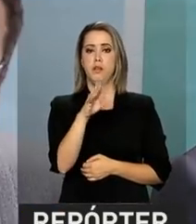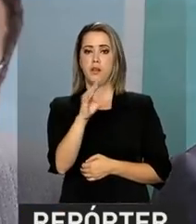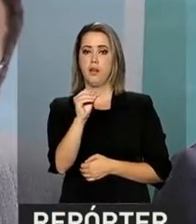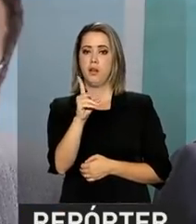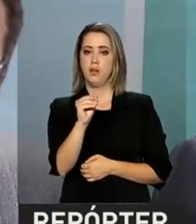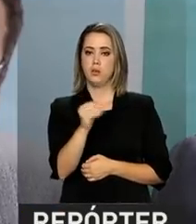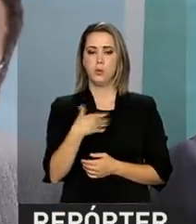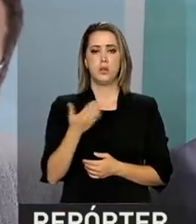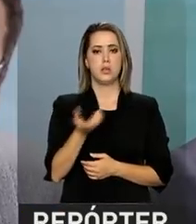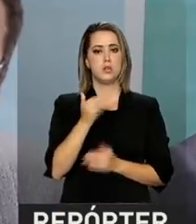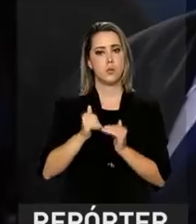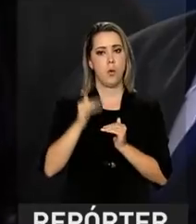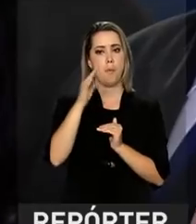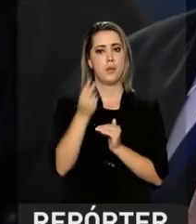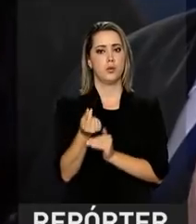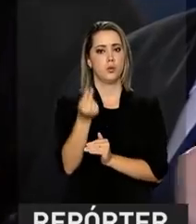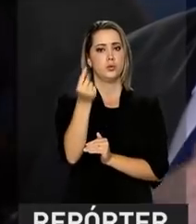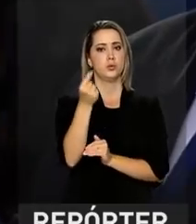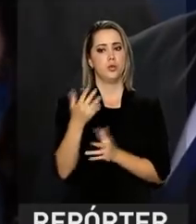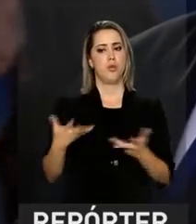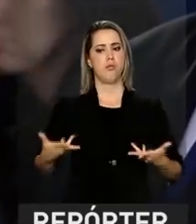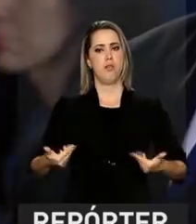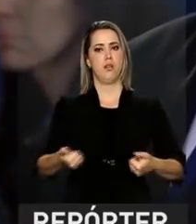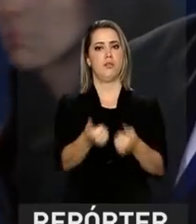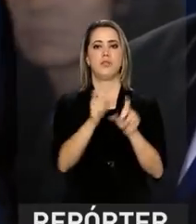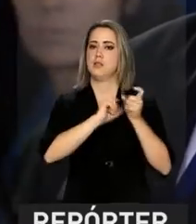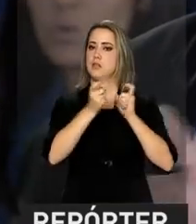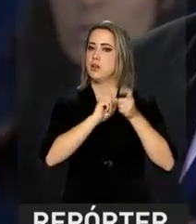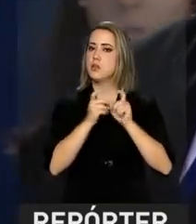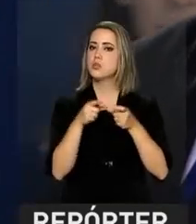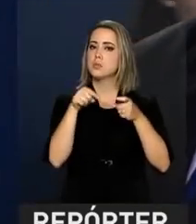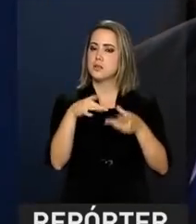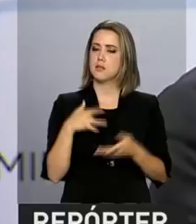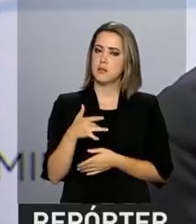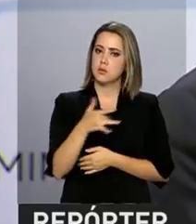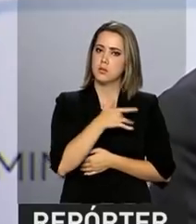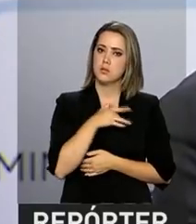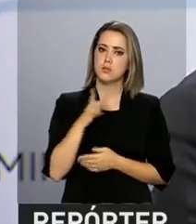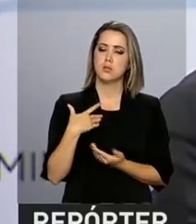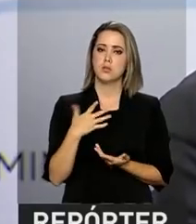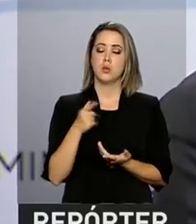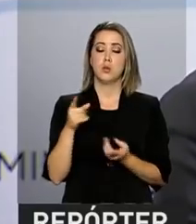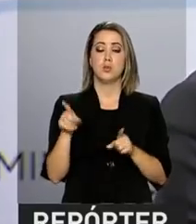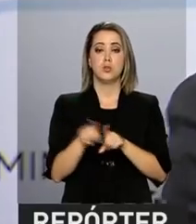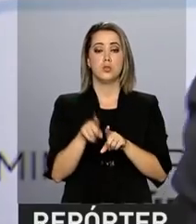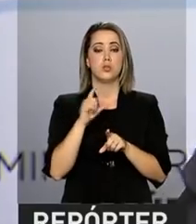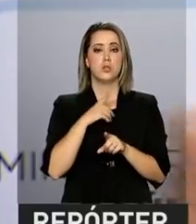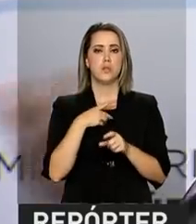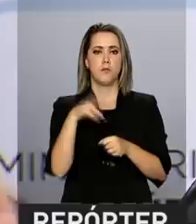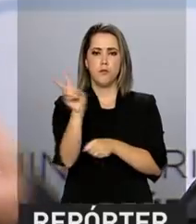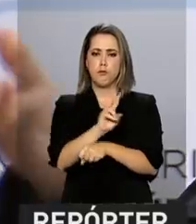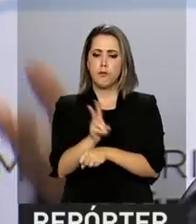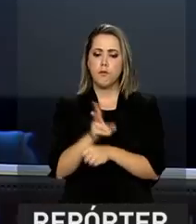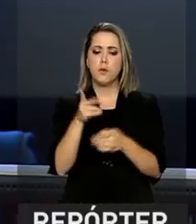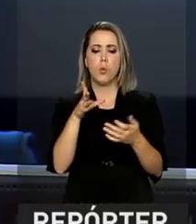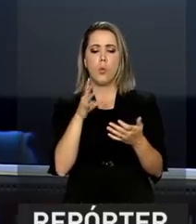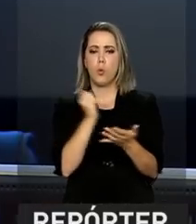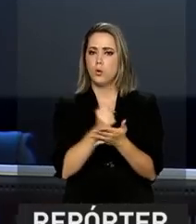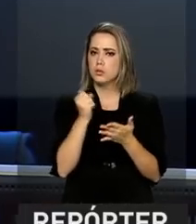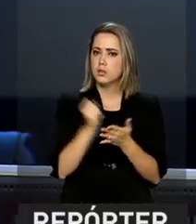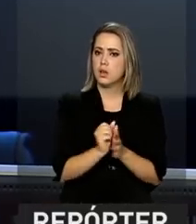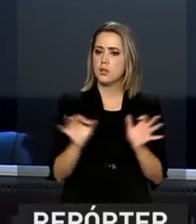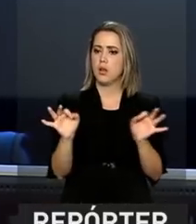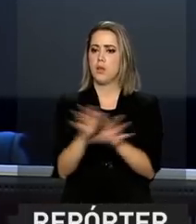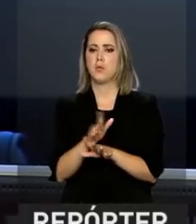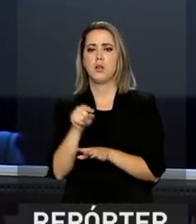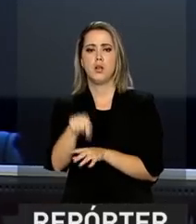buscou aumento de recursos e eficiência na gestão da pasta. Adotou medidas como revisão de contratos,